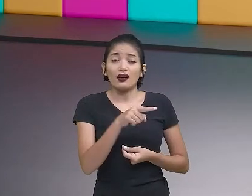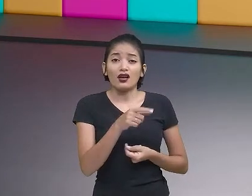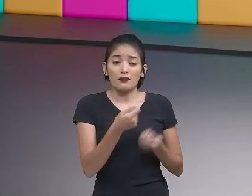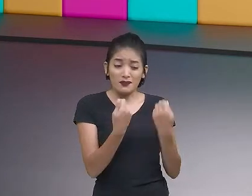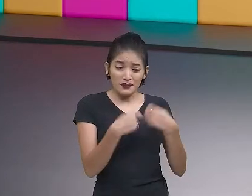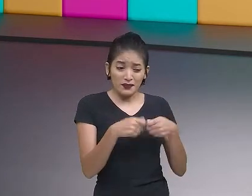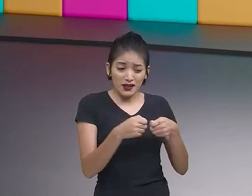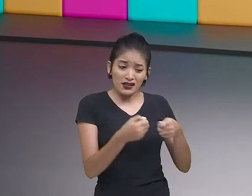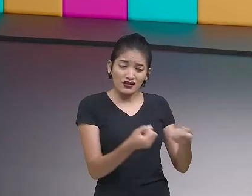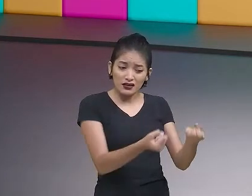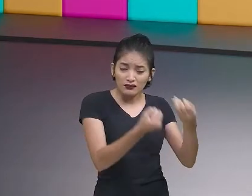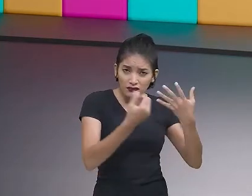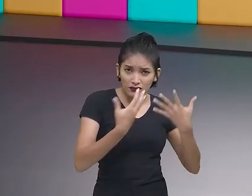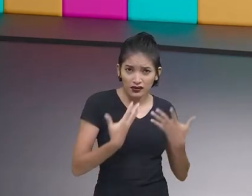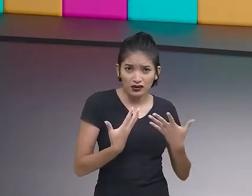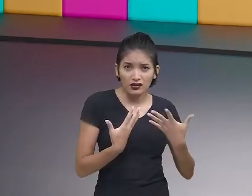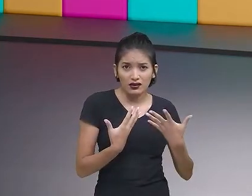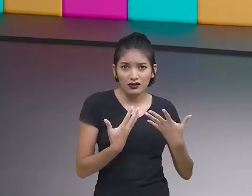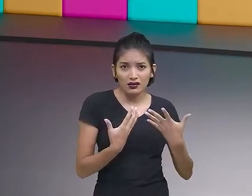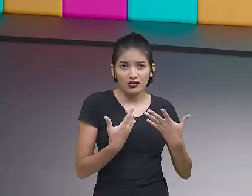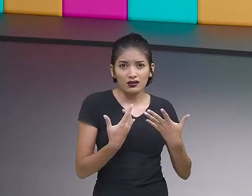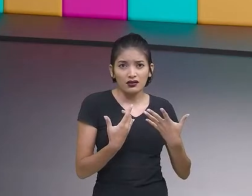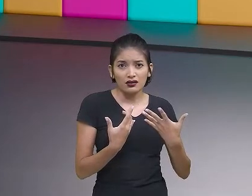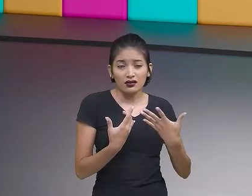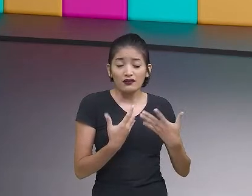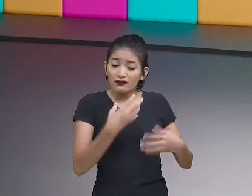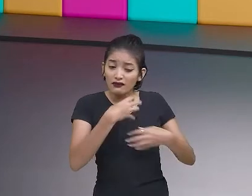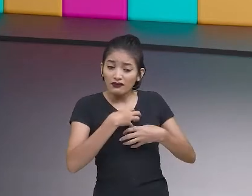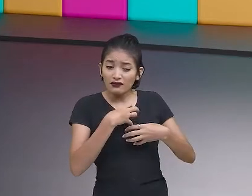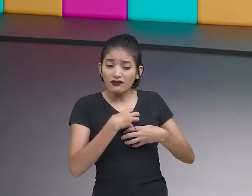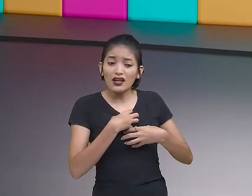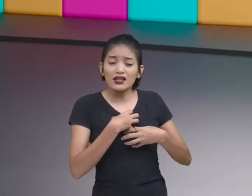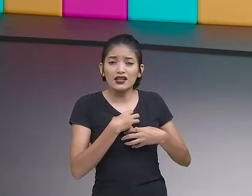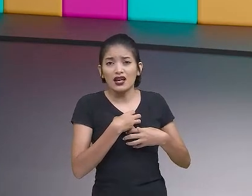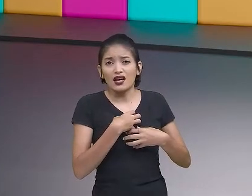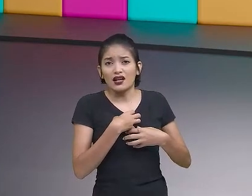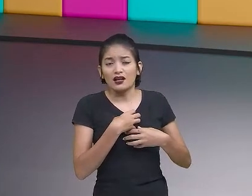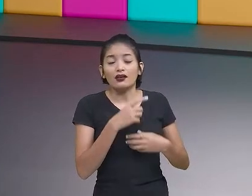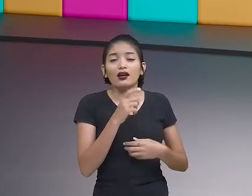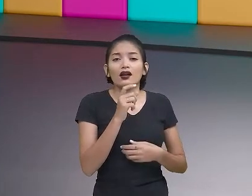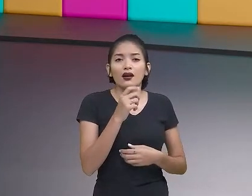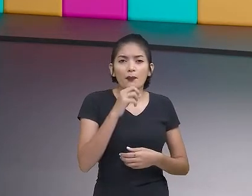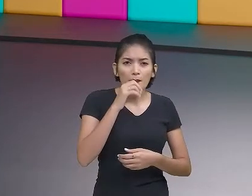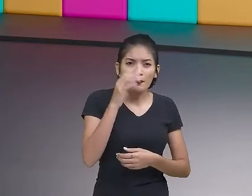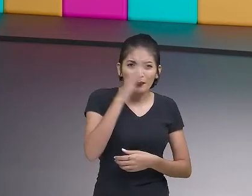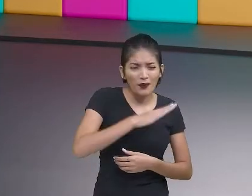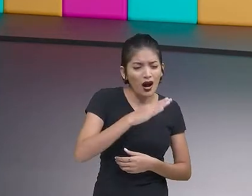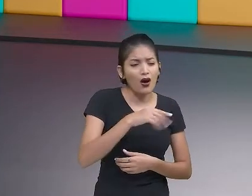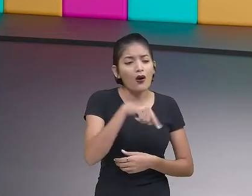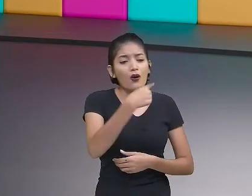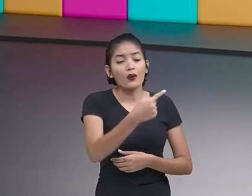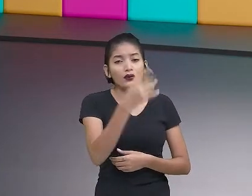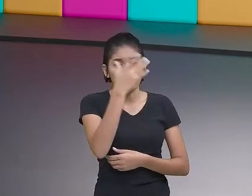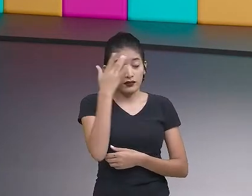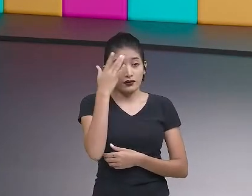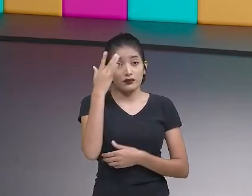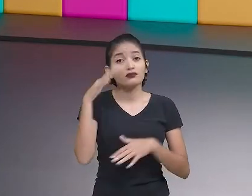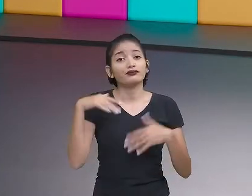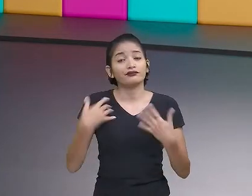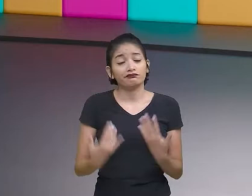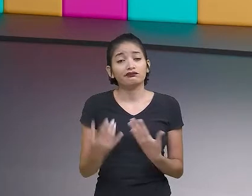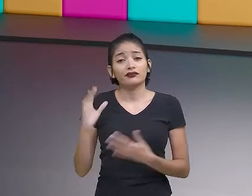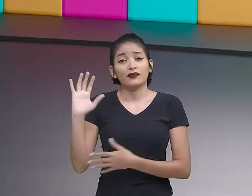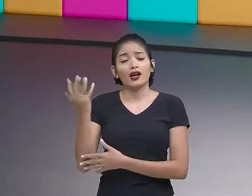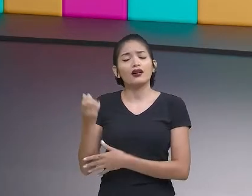necessário passar? É da bondade? Vai fazer mal a alguém? É necessário? Então, assim, são situações que a gente precisa